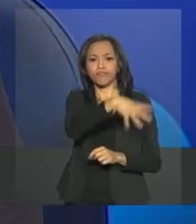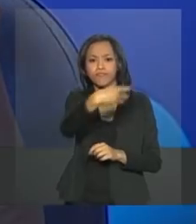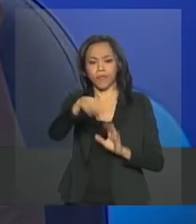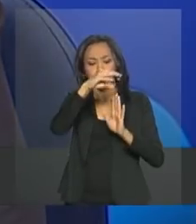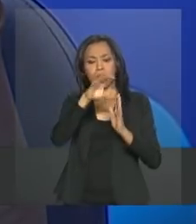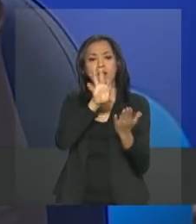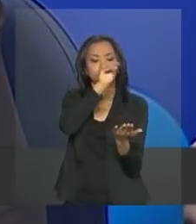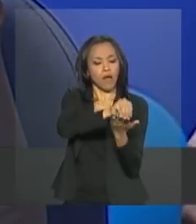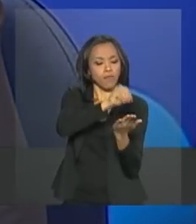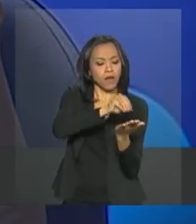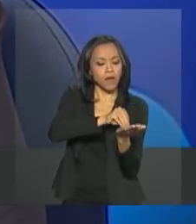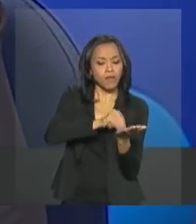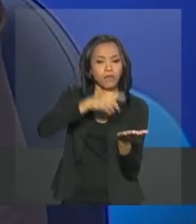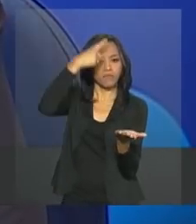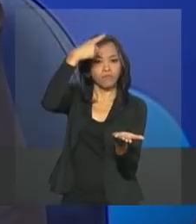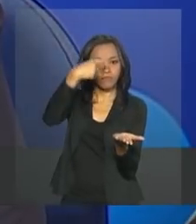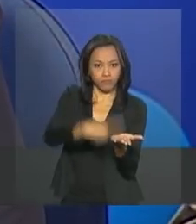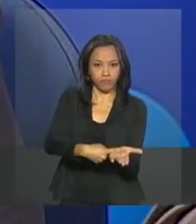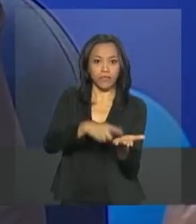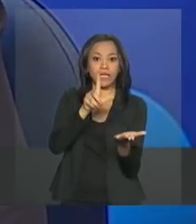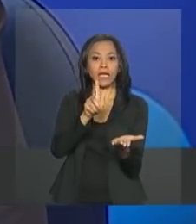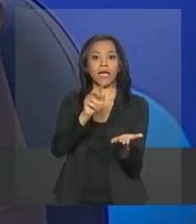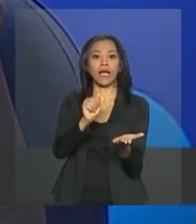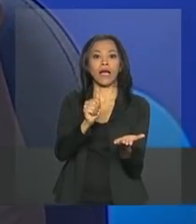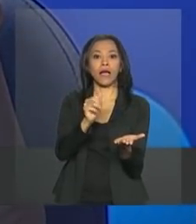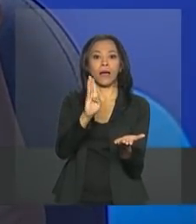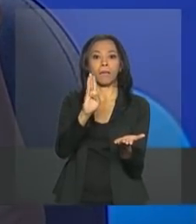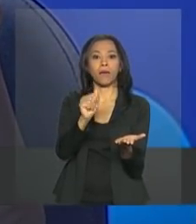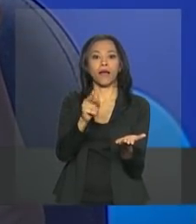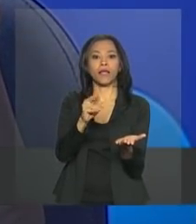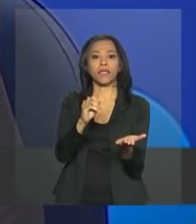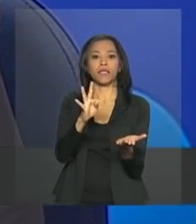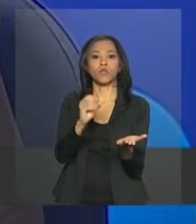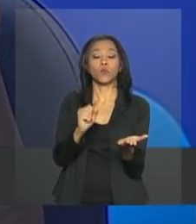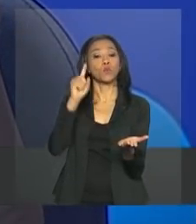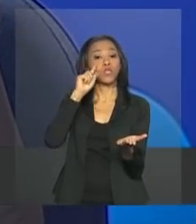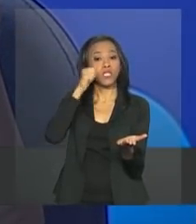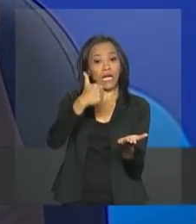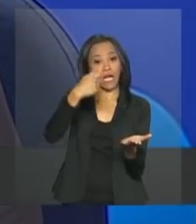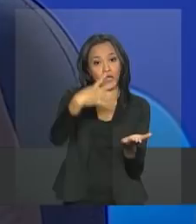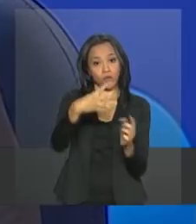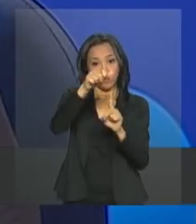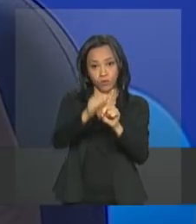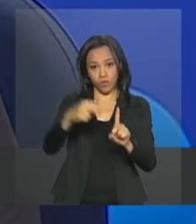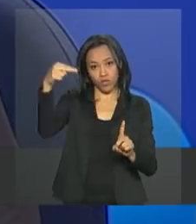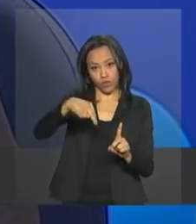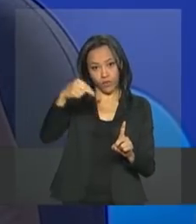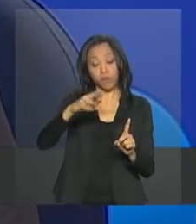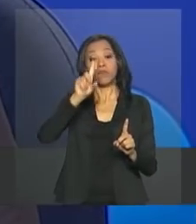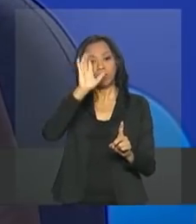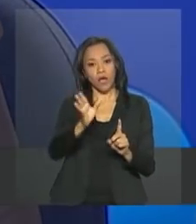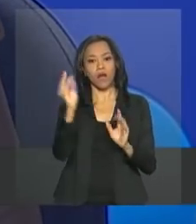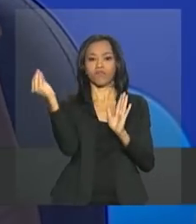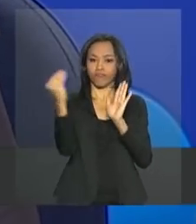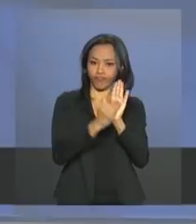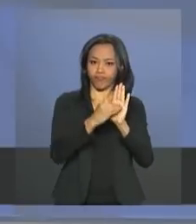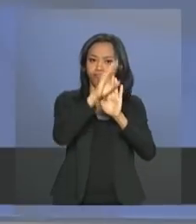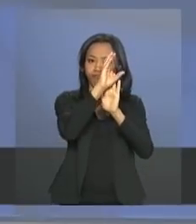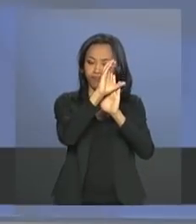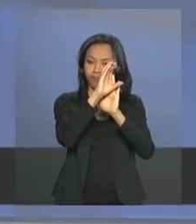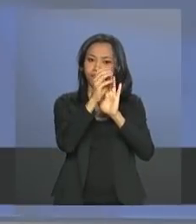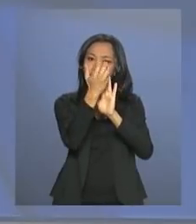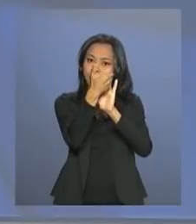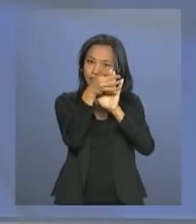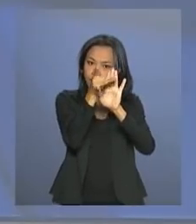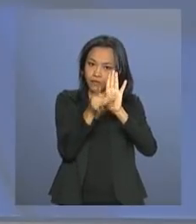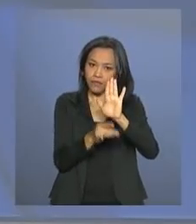e os cadernos oficialmente no dia 14 de novembro com fome o nosso edital vamos aplicar